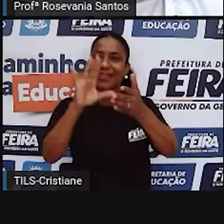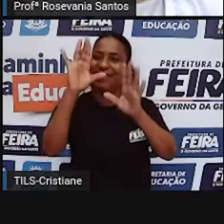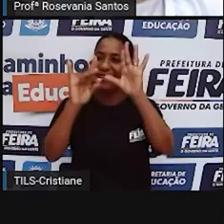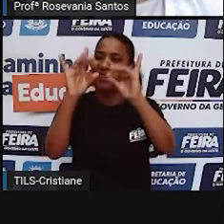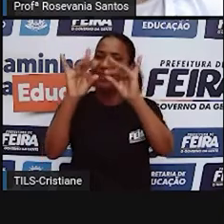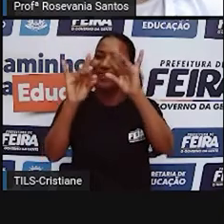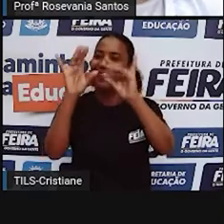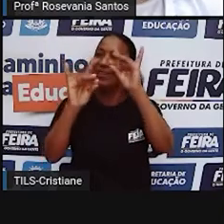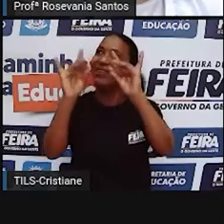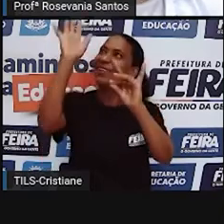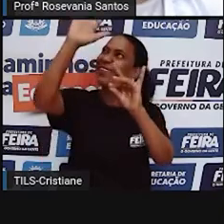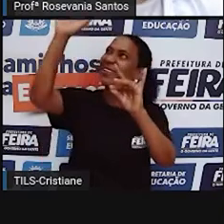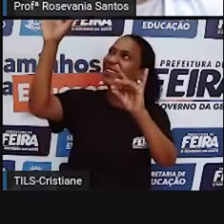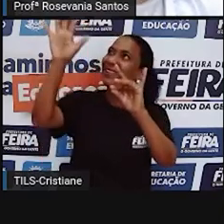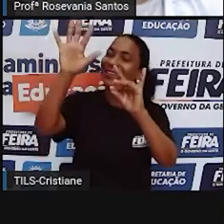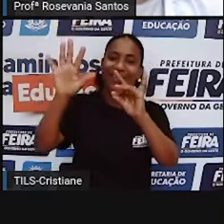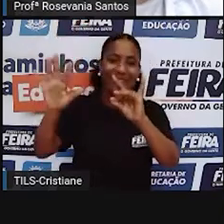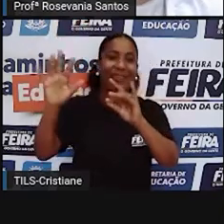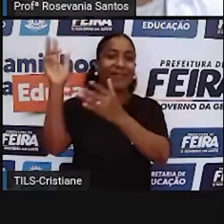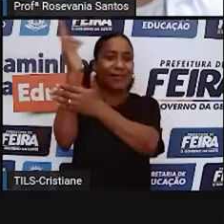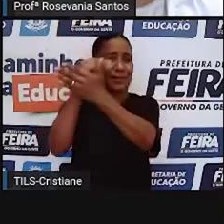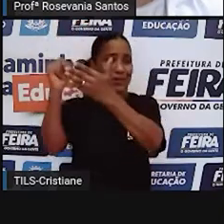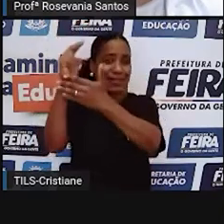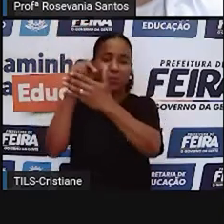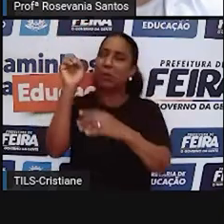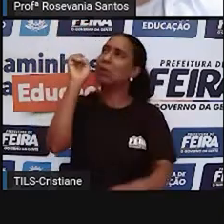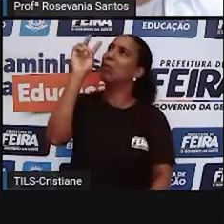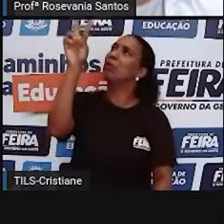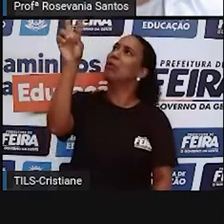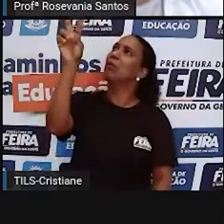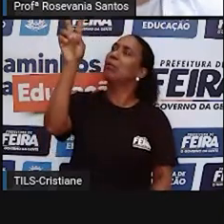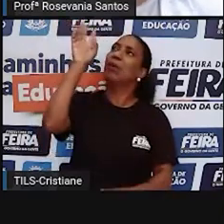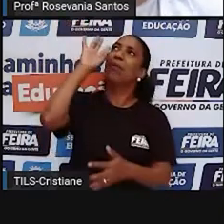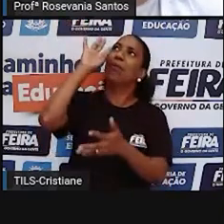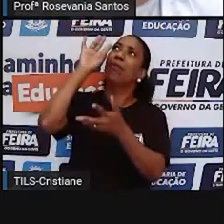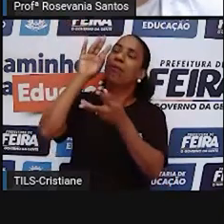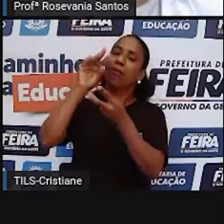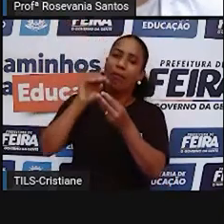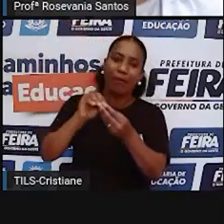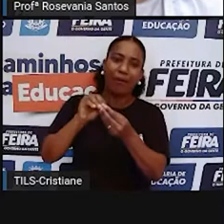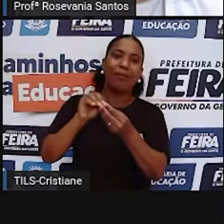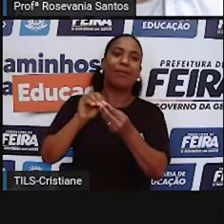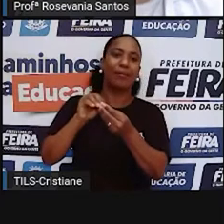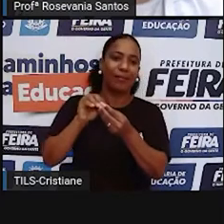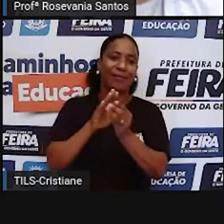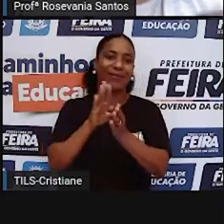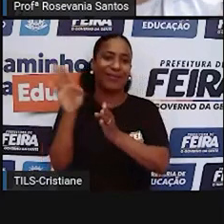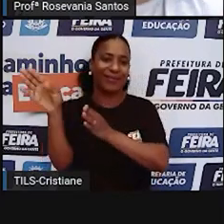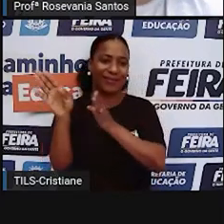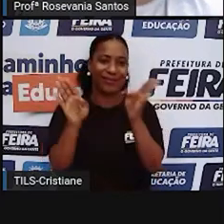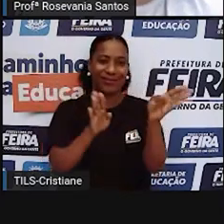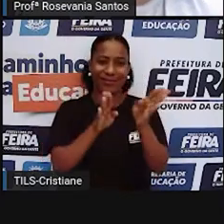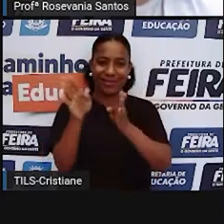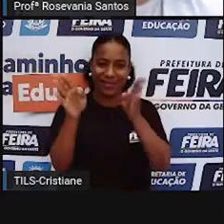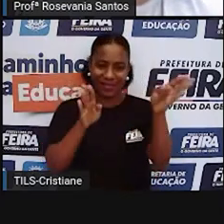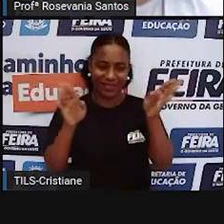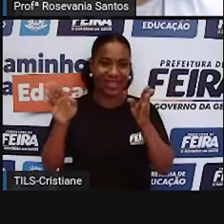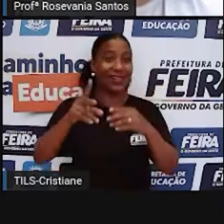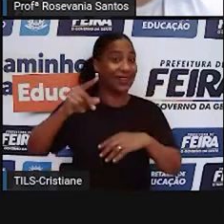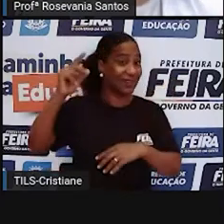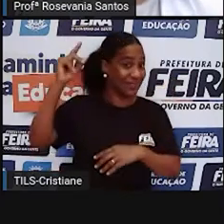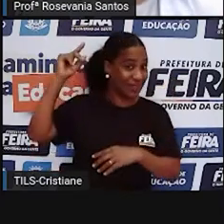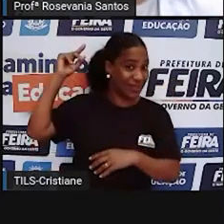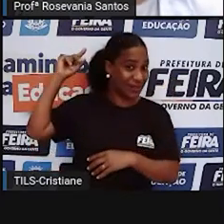ali. Então, era o material, né, que eu tinha na época para poder fazer isso. E isso lá desde os povos, né,